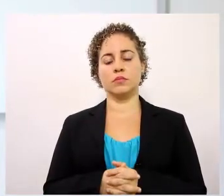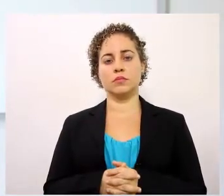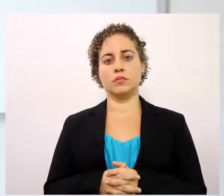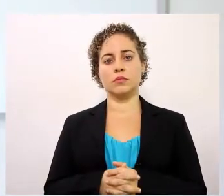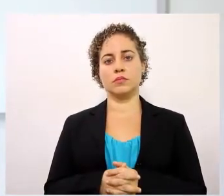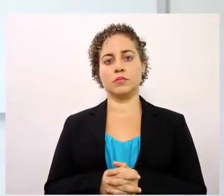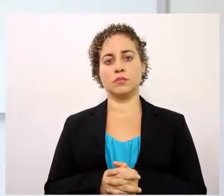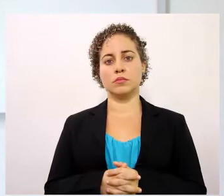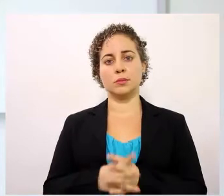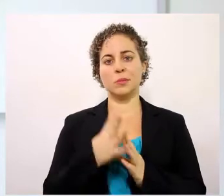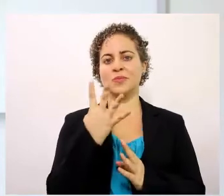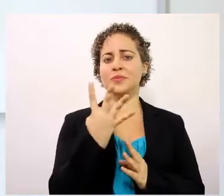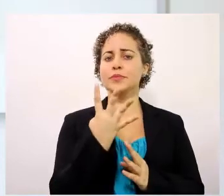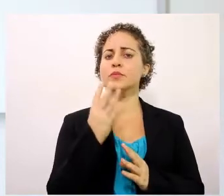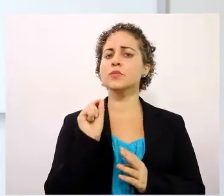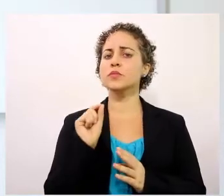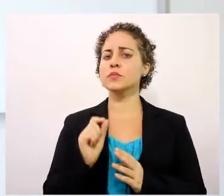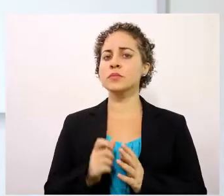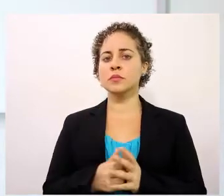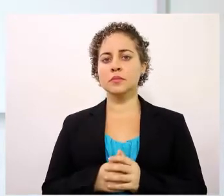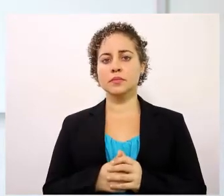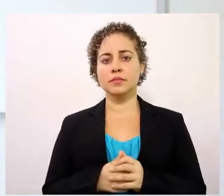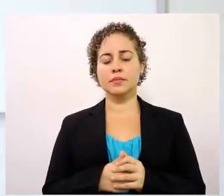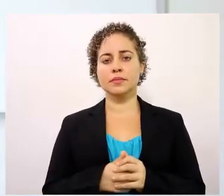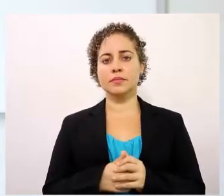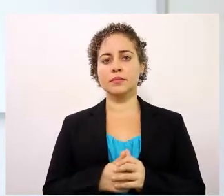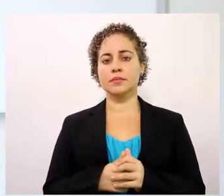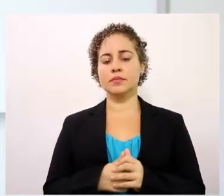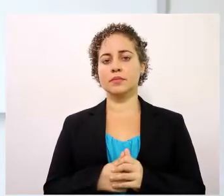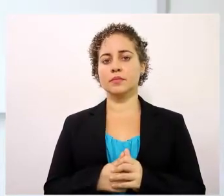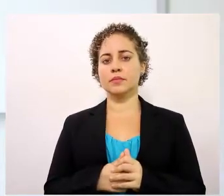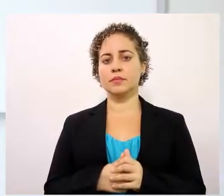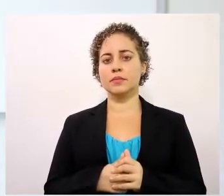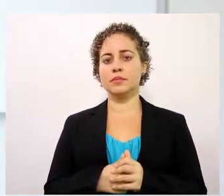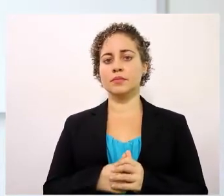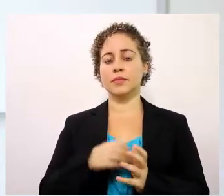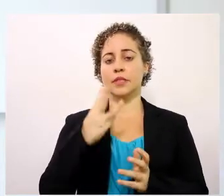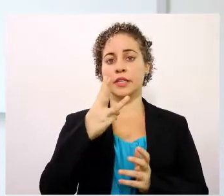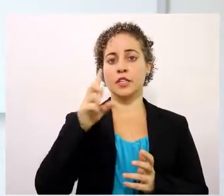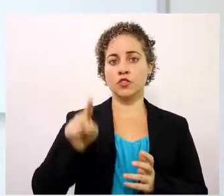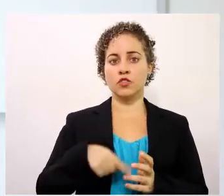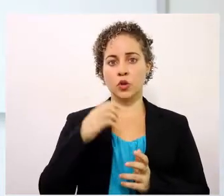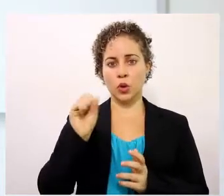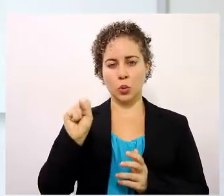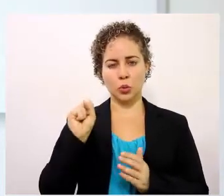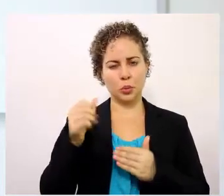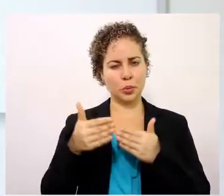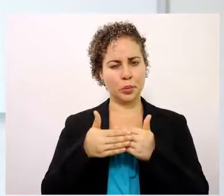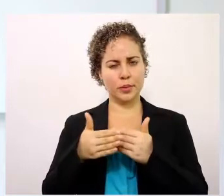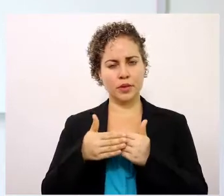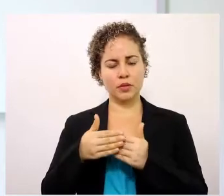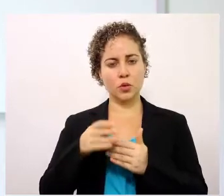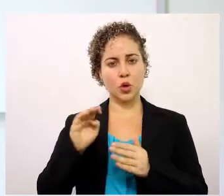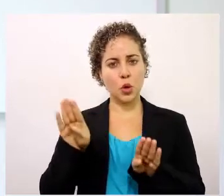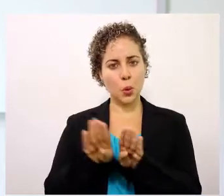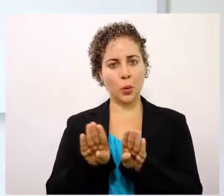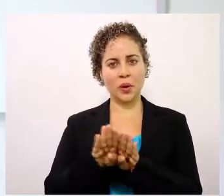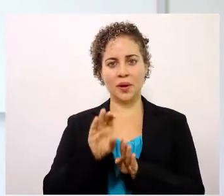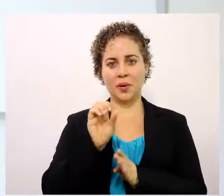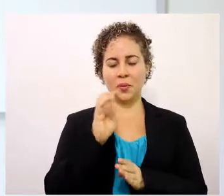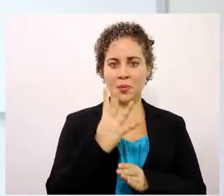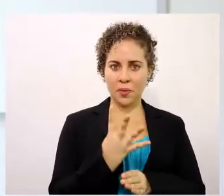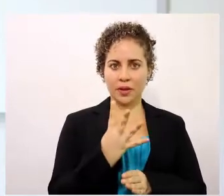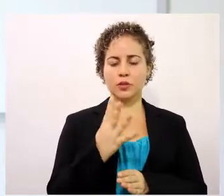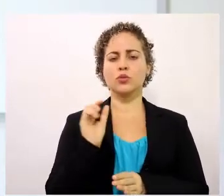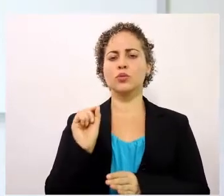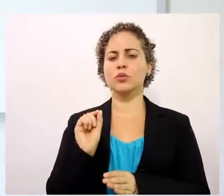4 o quê? 4, 3,8, aproximadamente igual a 4.